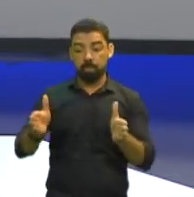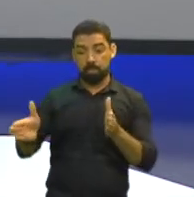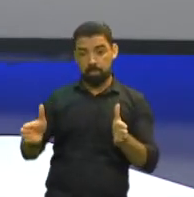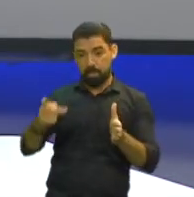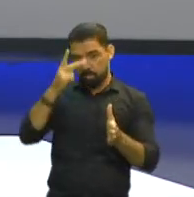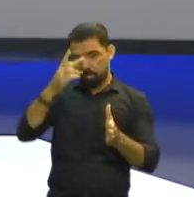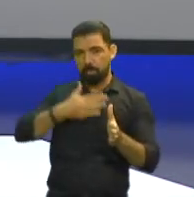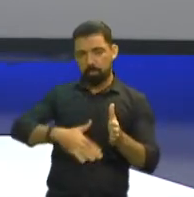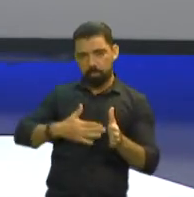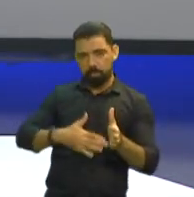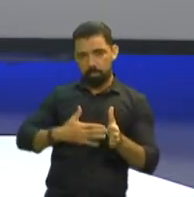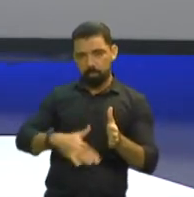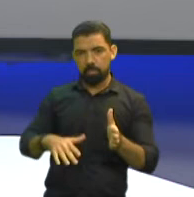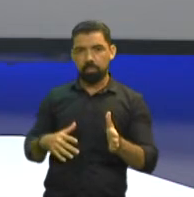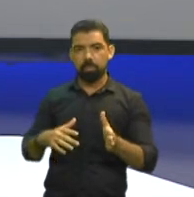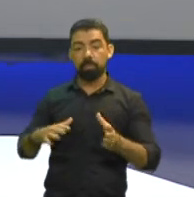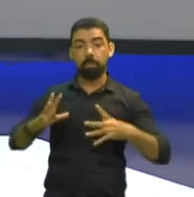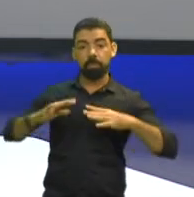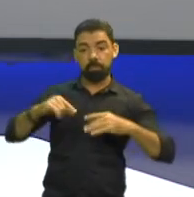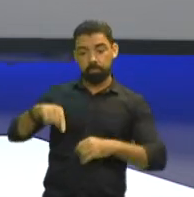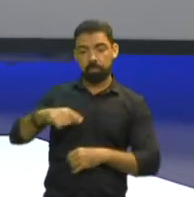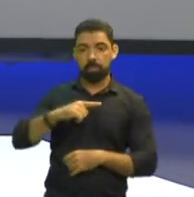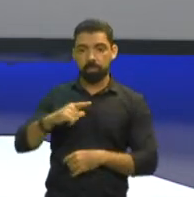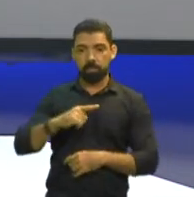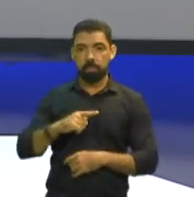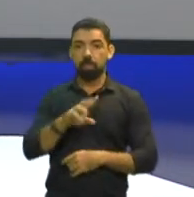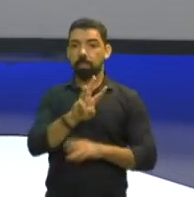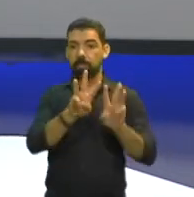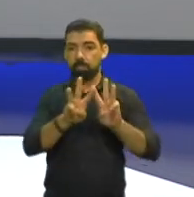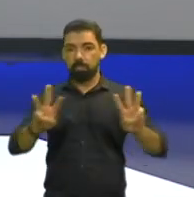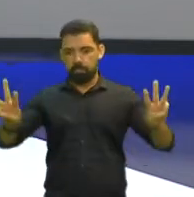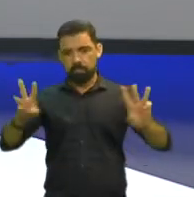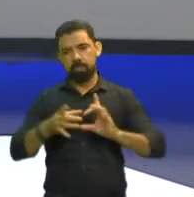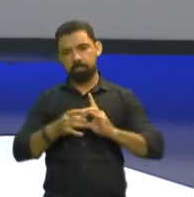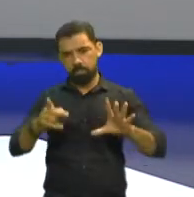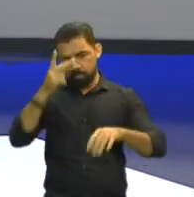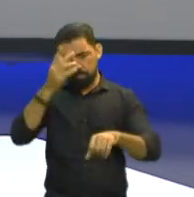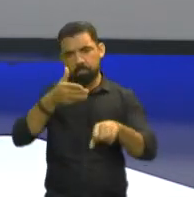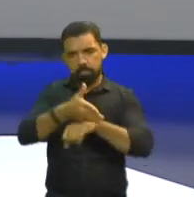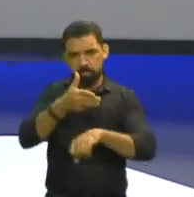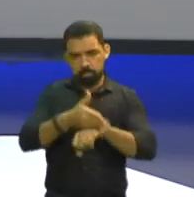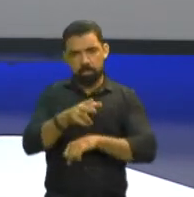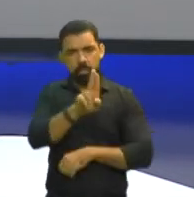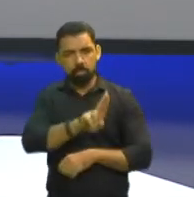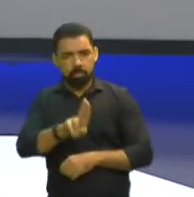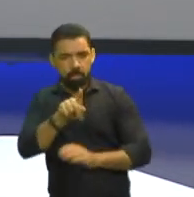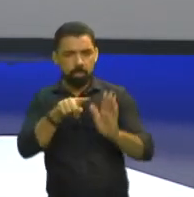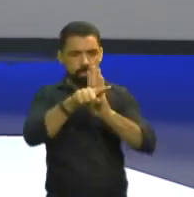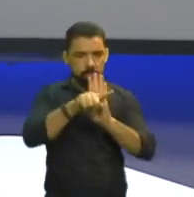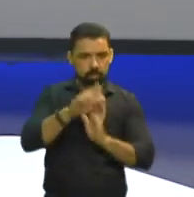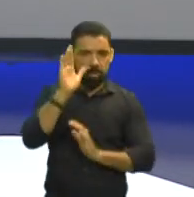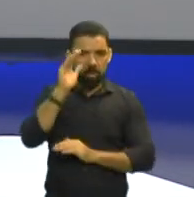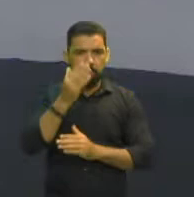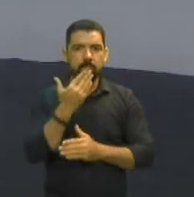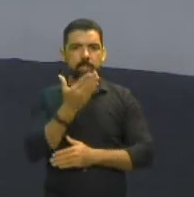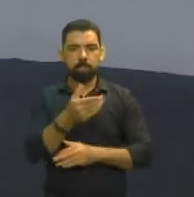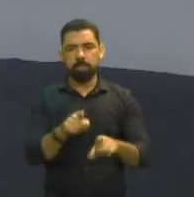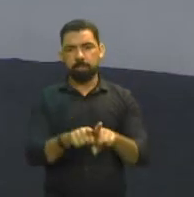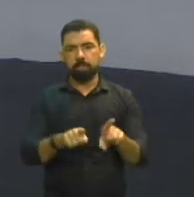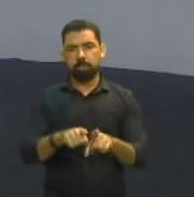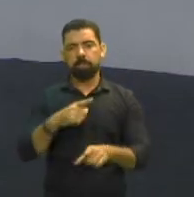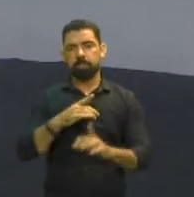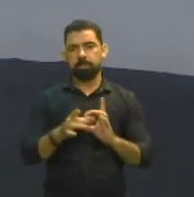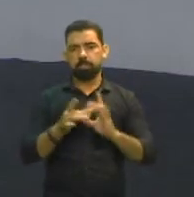serviços eletrônicos do TSE vai estar disponível para produção, consultas e peticionamentos.